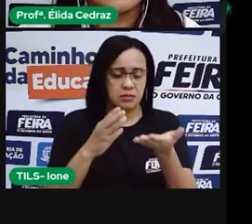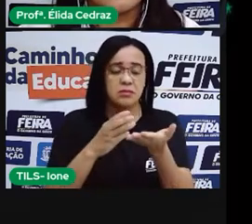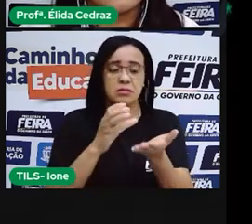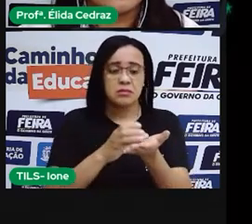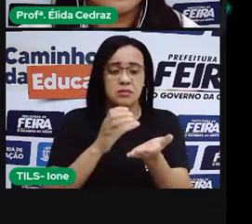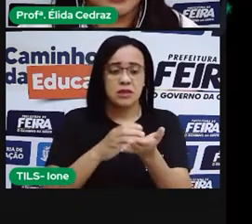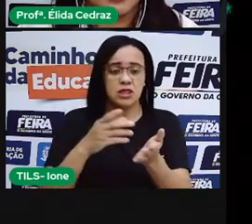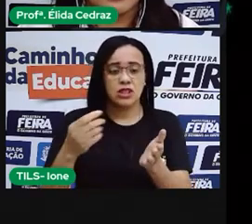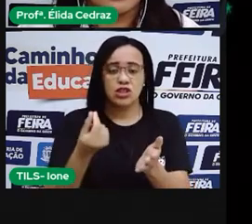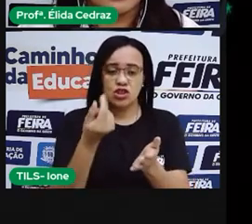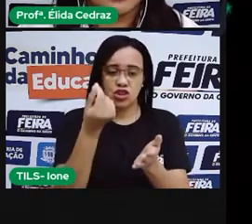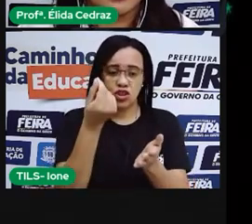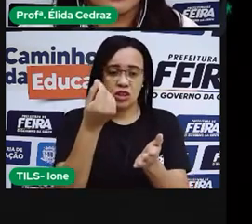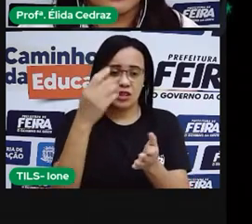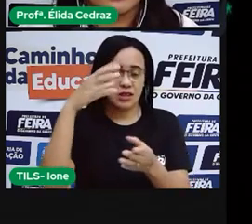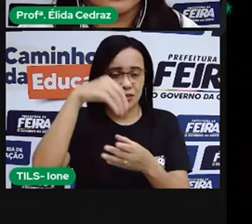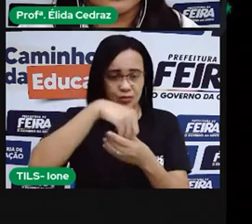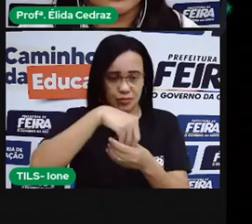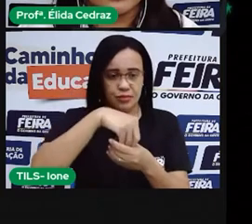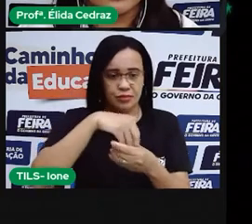Carteira.